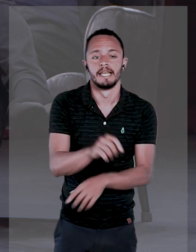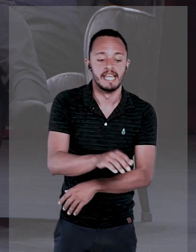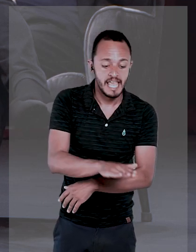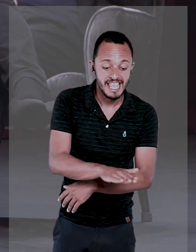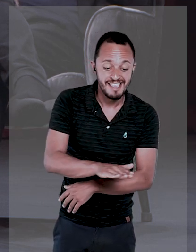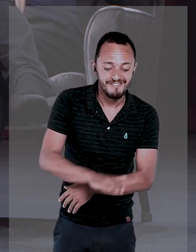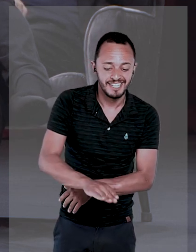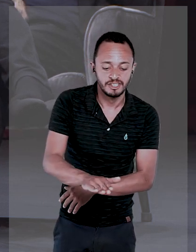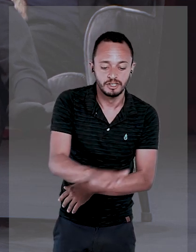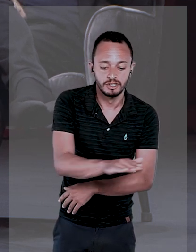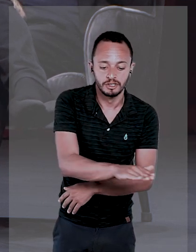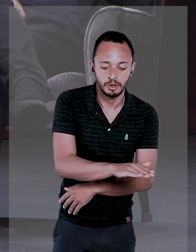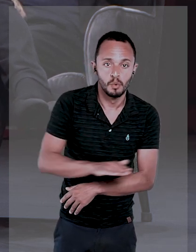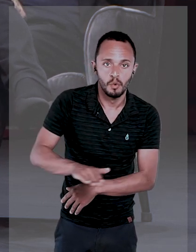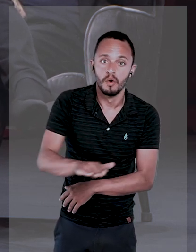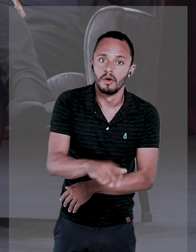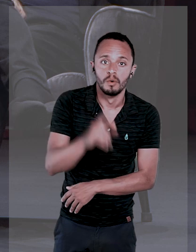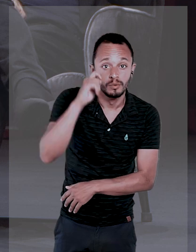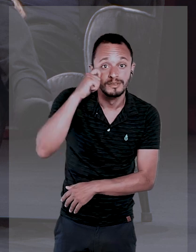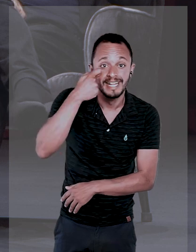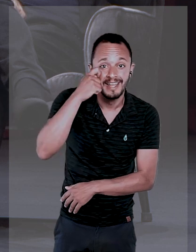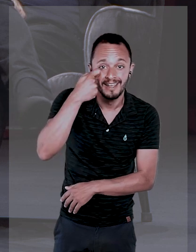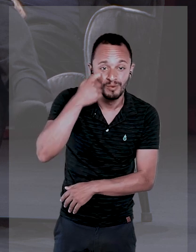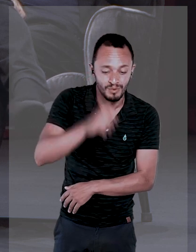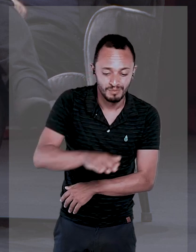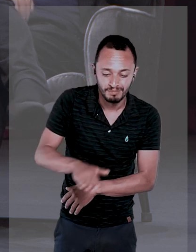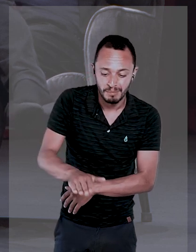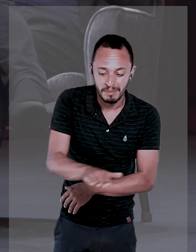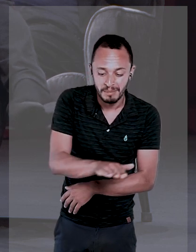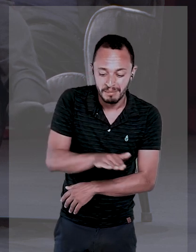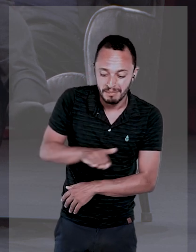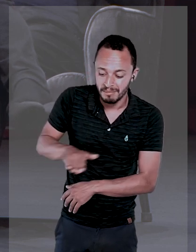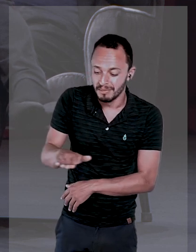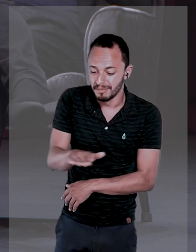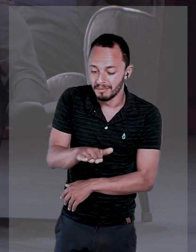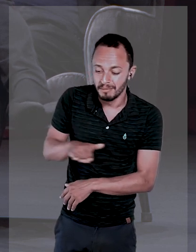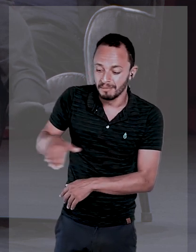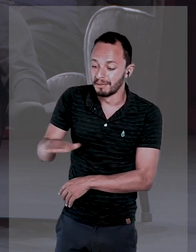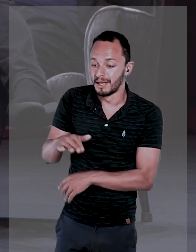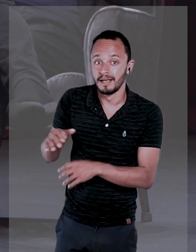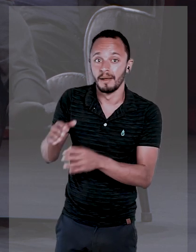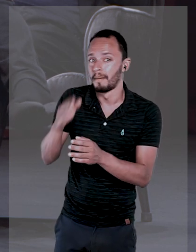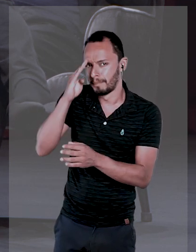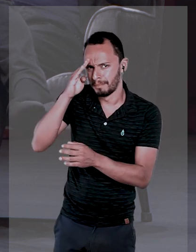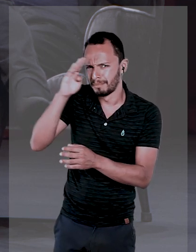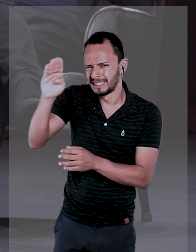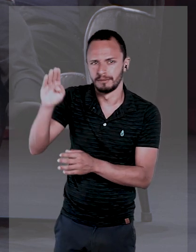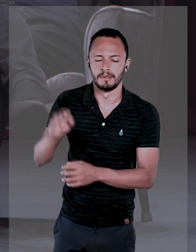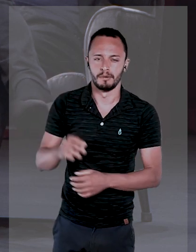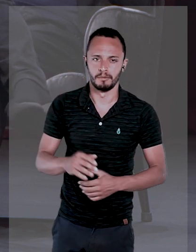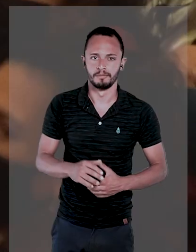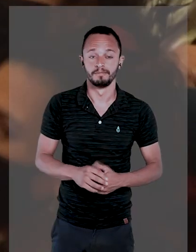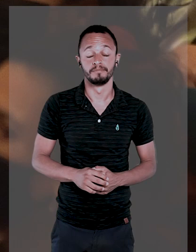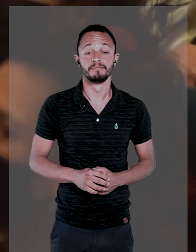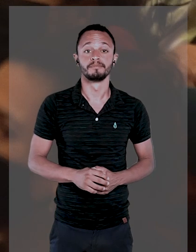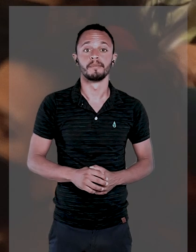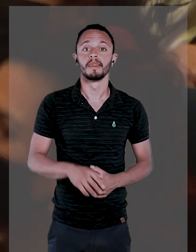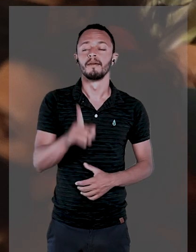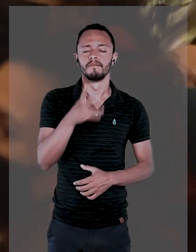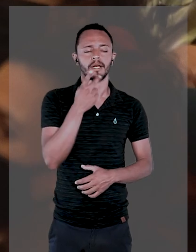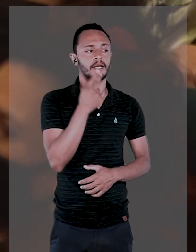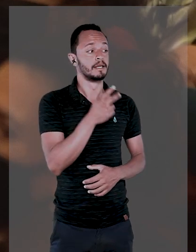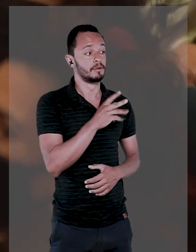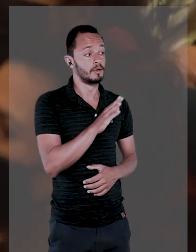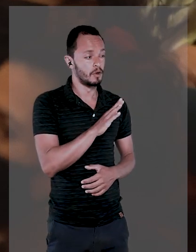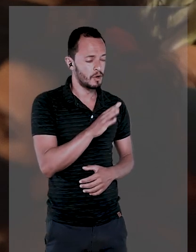de crianças e jovens... Não tinham resiliência para resistir às viagens, não é? Mas, por exemplo,